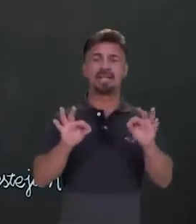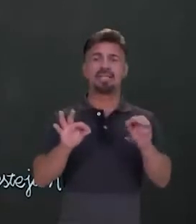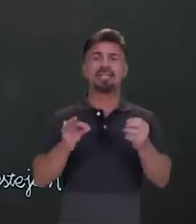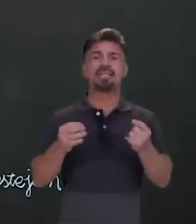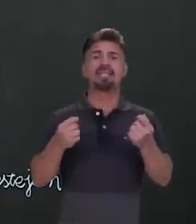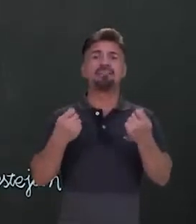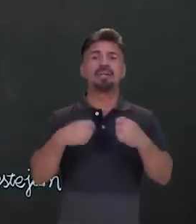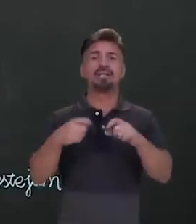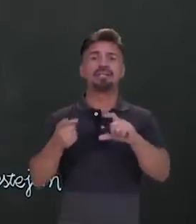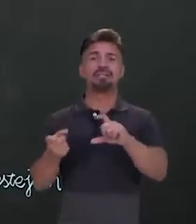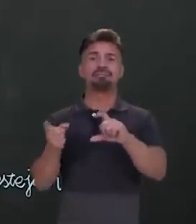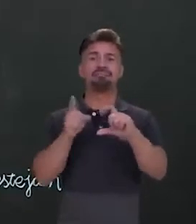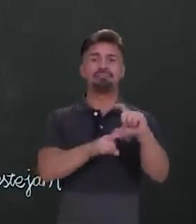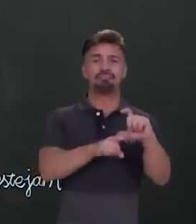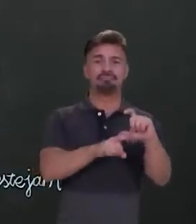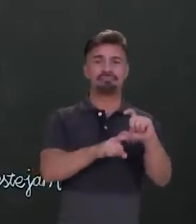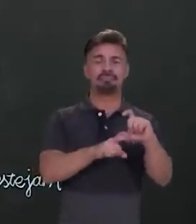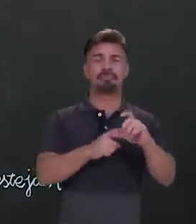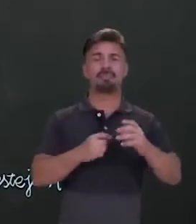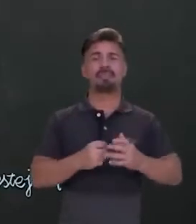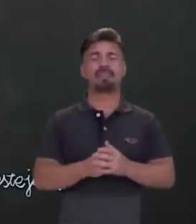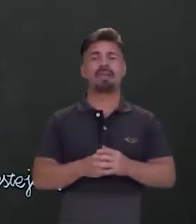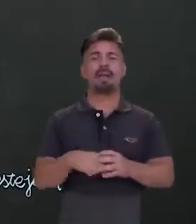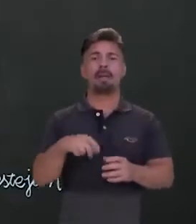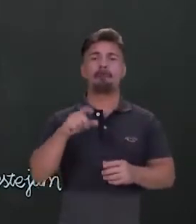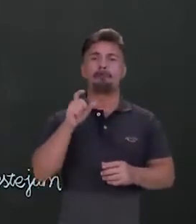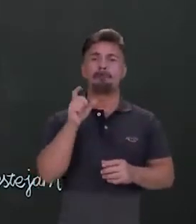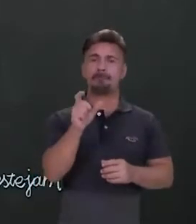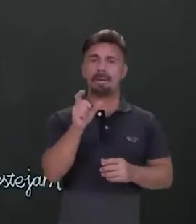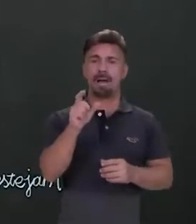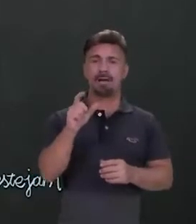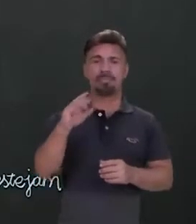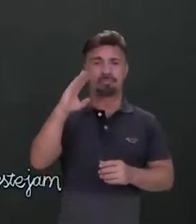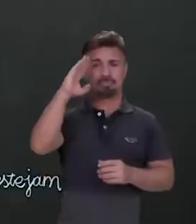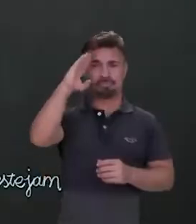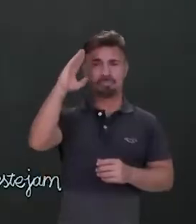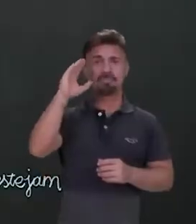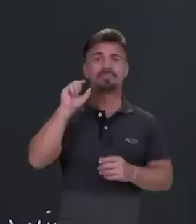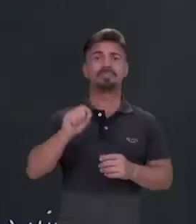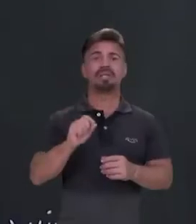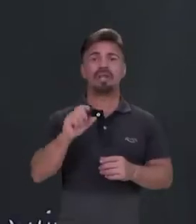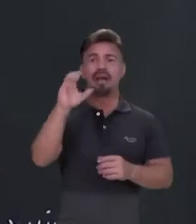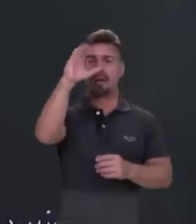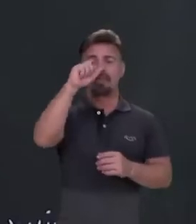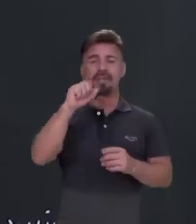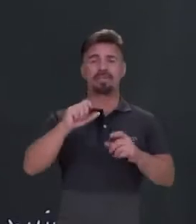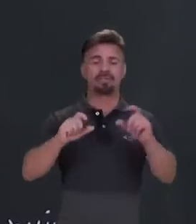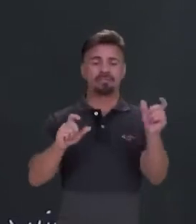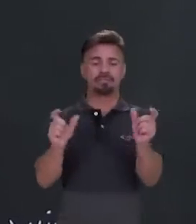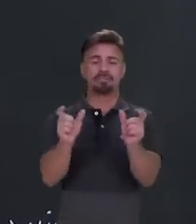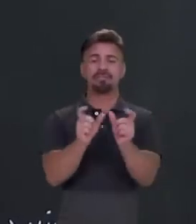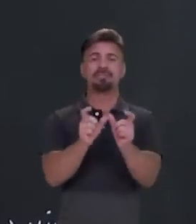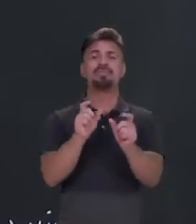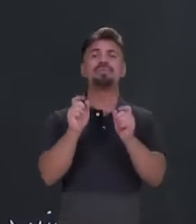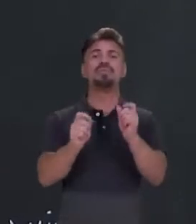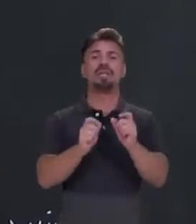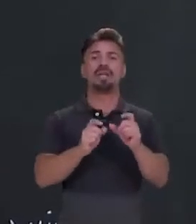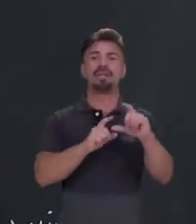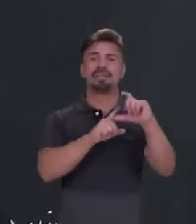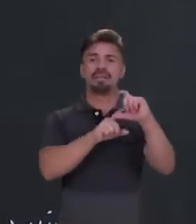da oração principal. Então, a palavra-chave aí para aprender esse período composto por subordinação